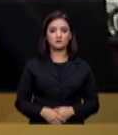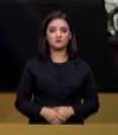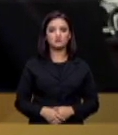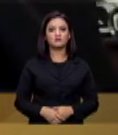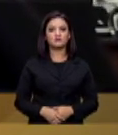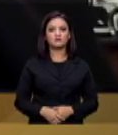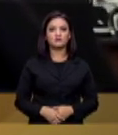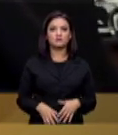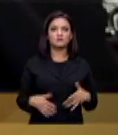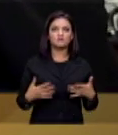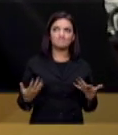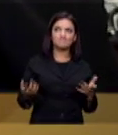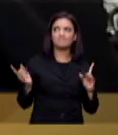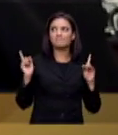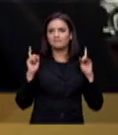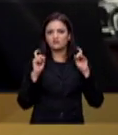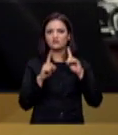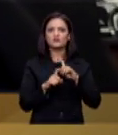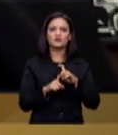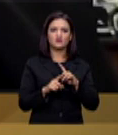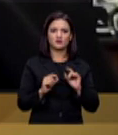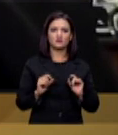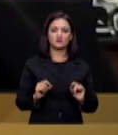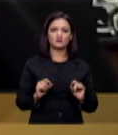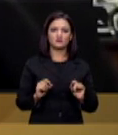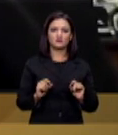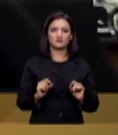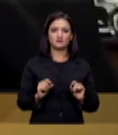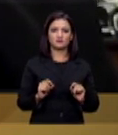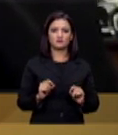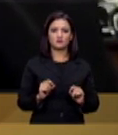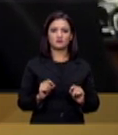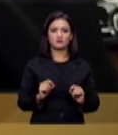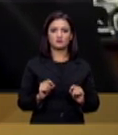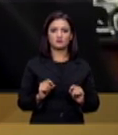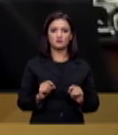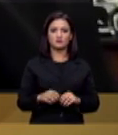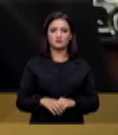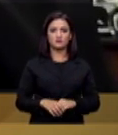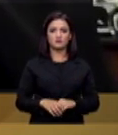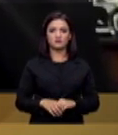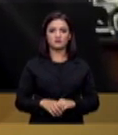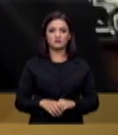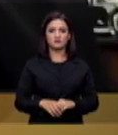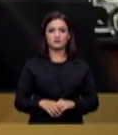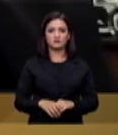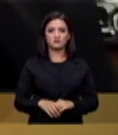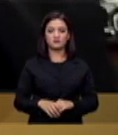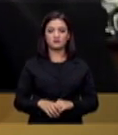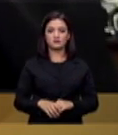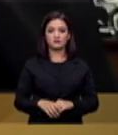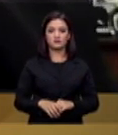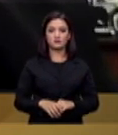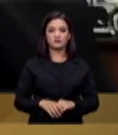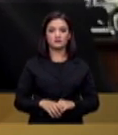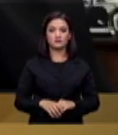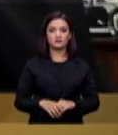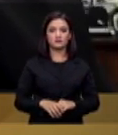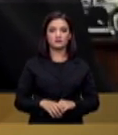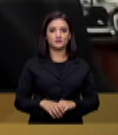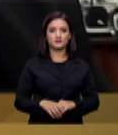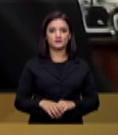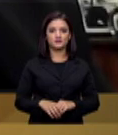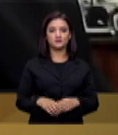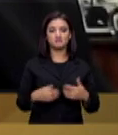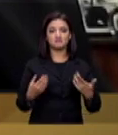não... Quer dizer, ou se trata da própria norma e aí teria que